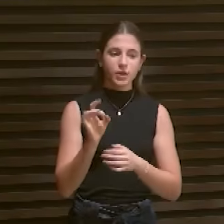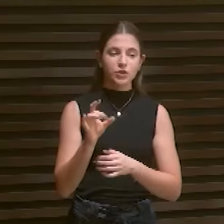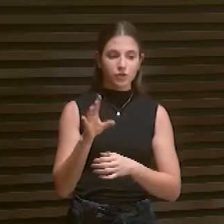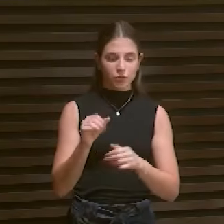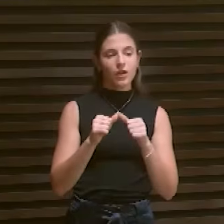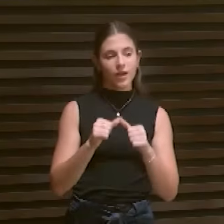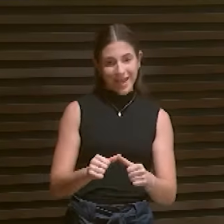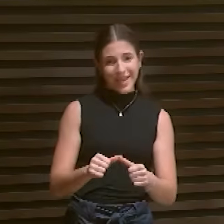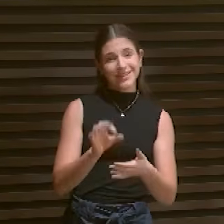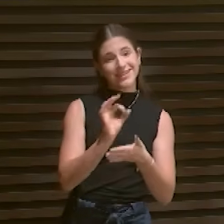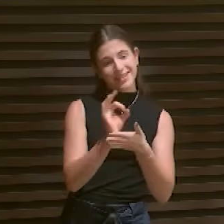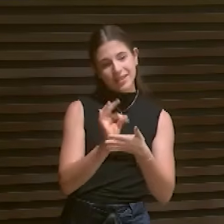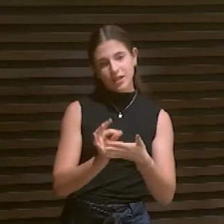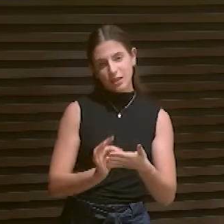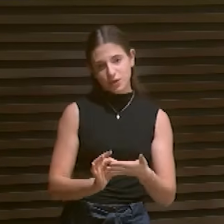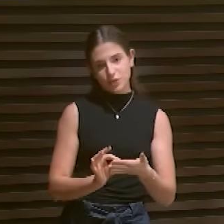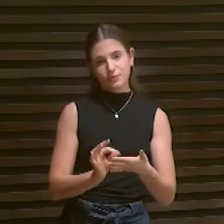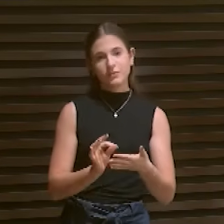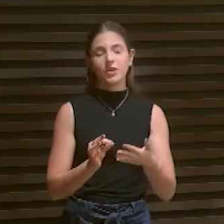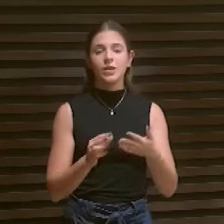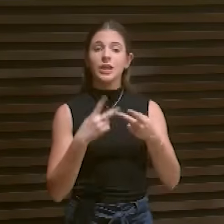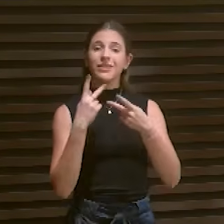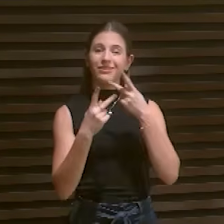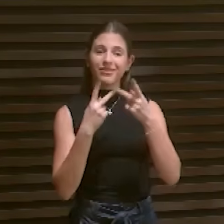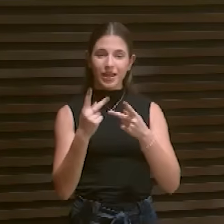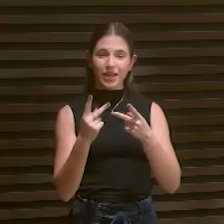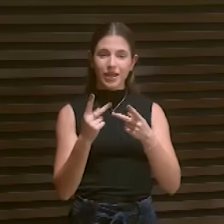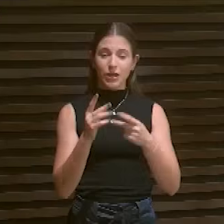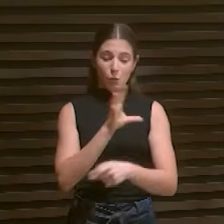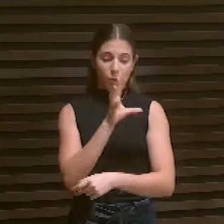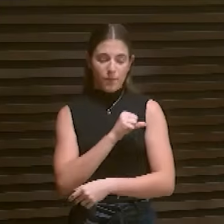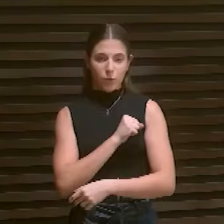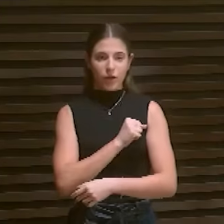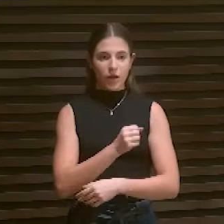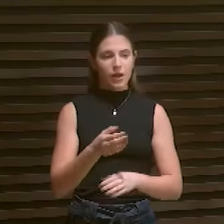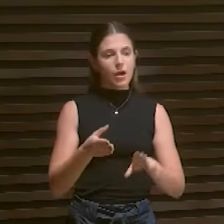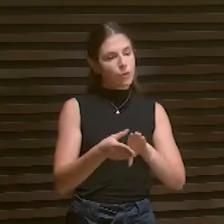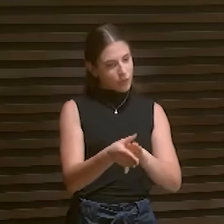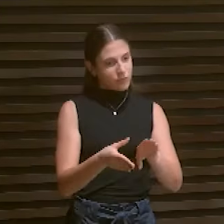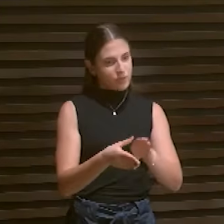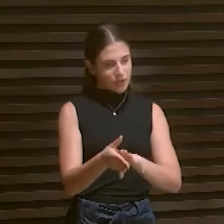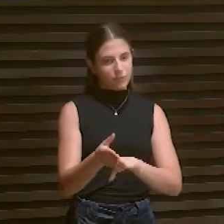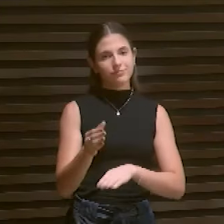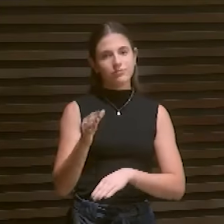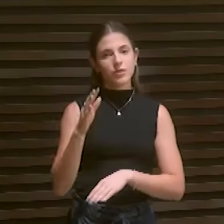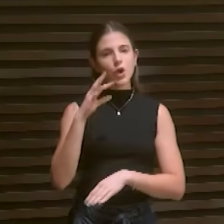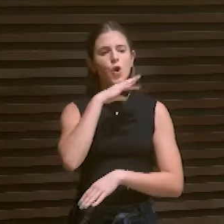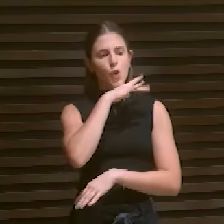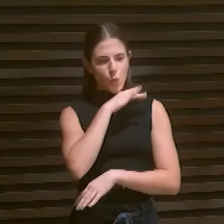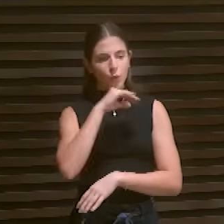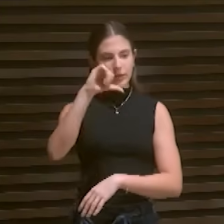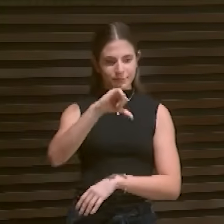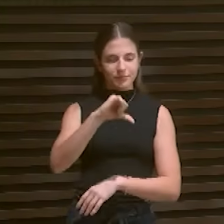ler, que ela é mencionada como uma exortação negativa para